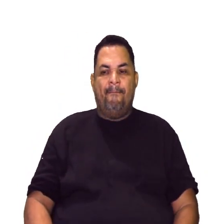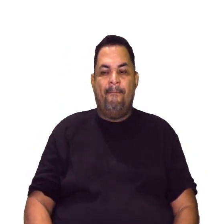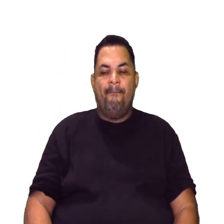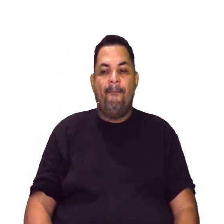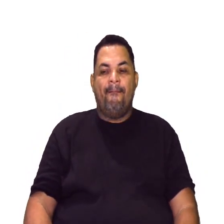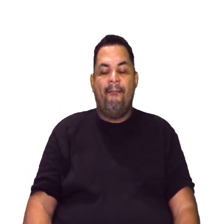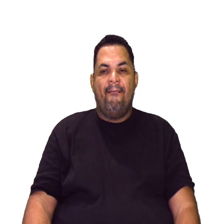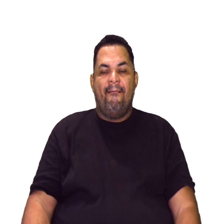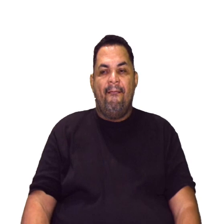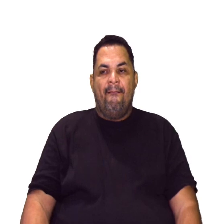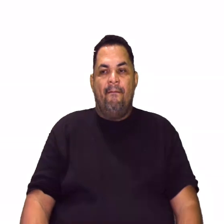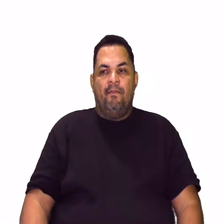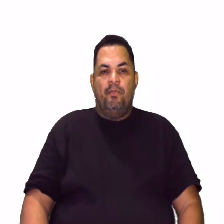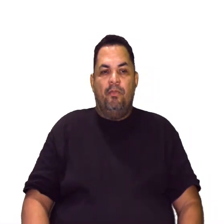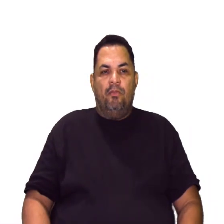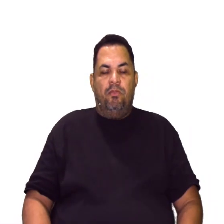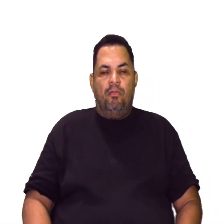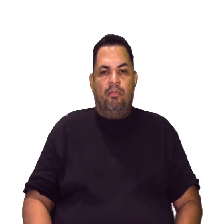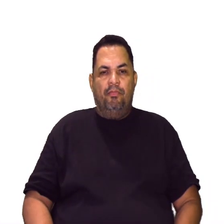fazendo. E agora?